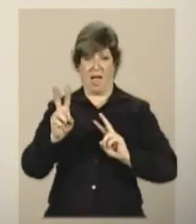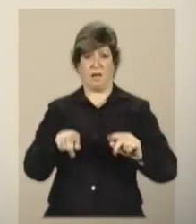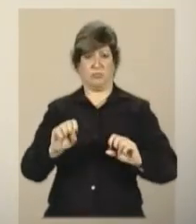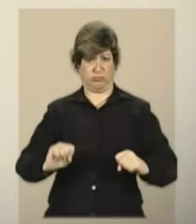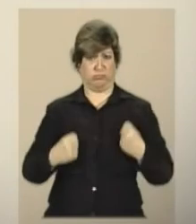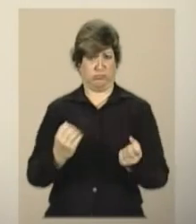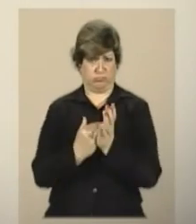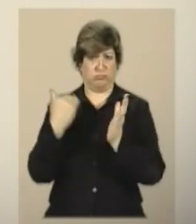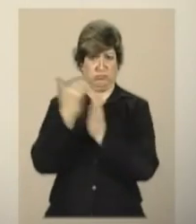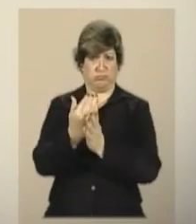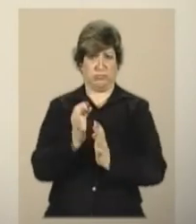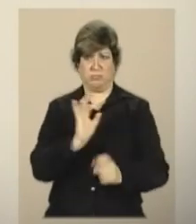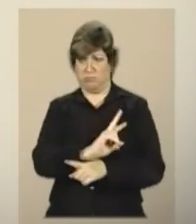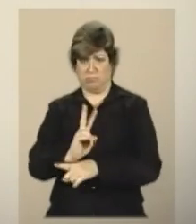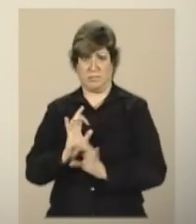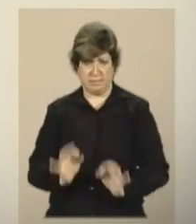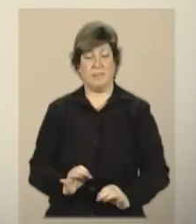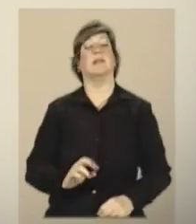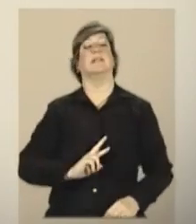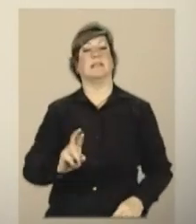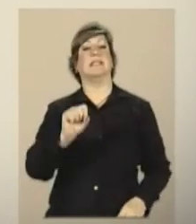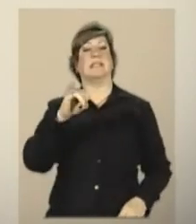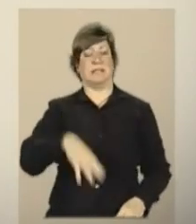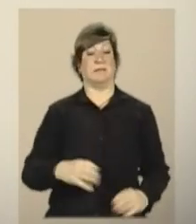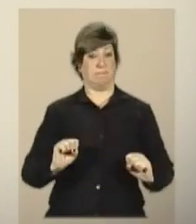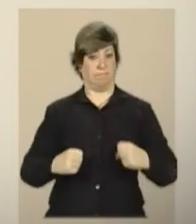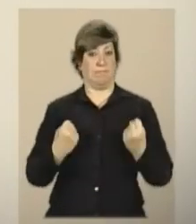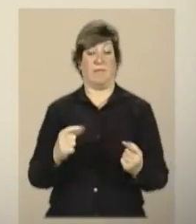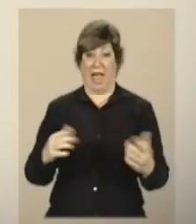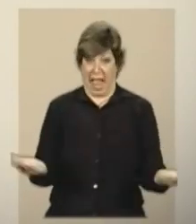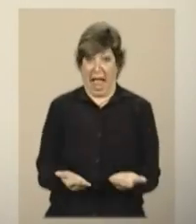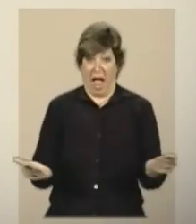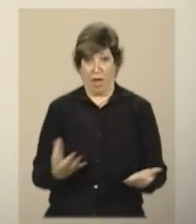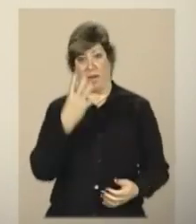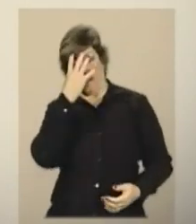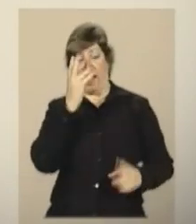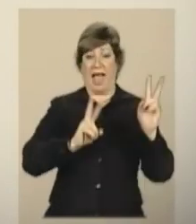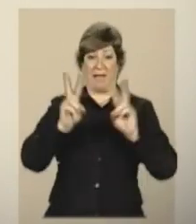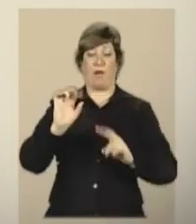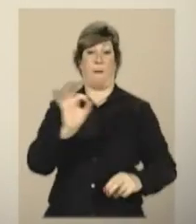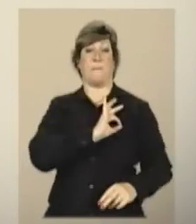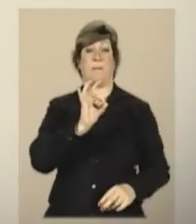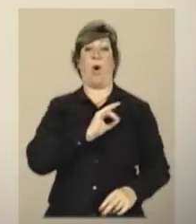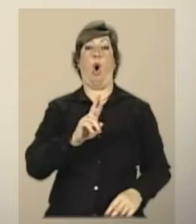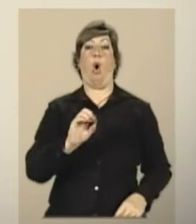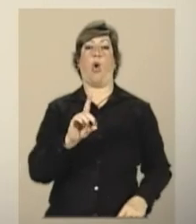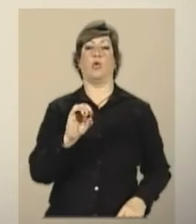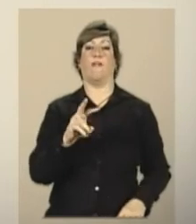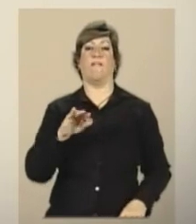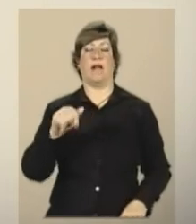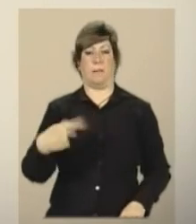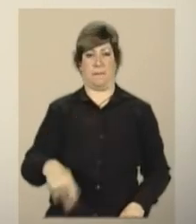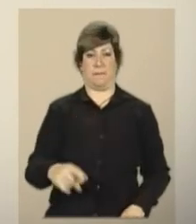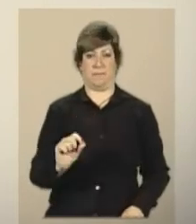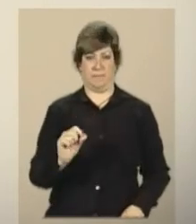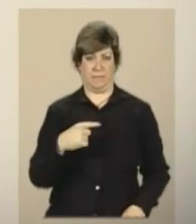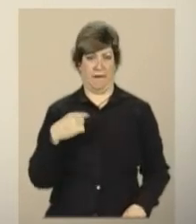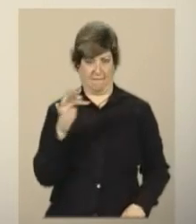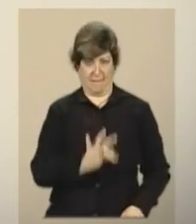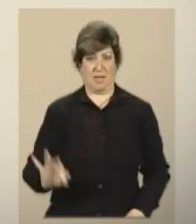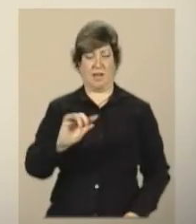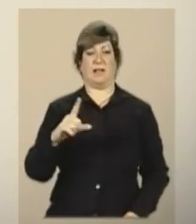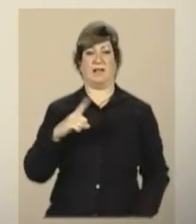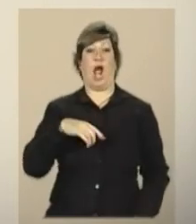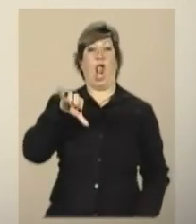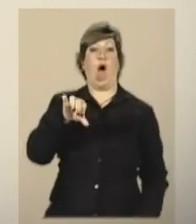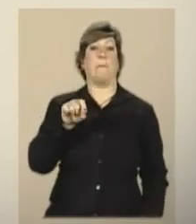foi reforçada Foi sim Max muito reforçada agora no carnaval a Polícia Rodoviária Federal está com 9 mil